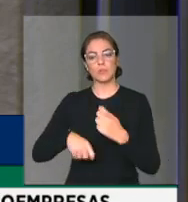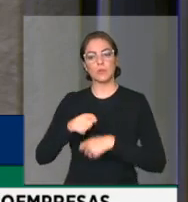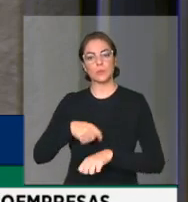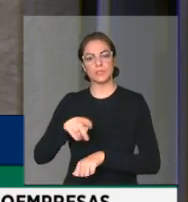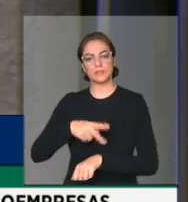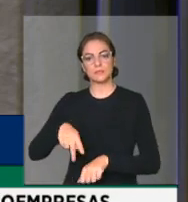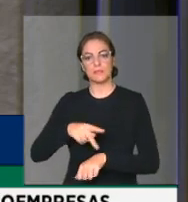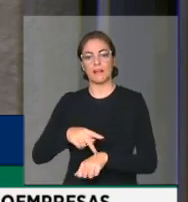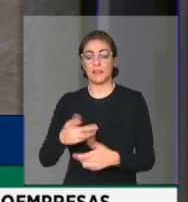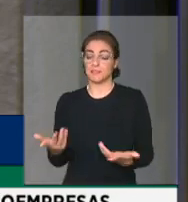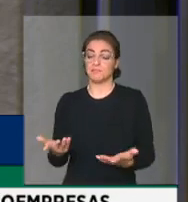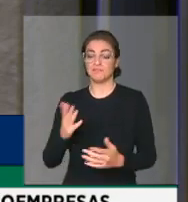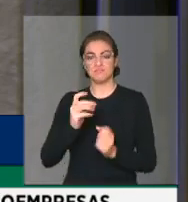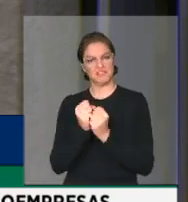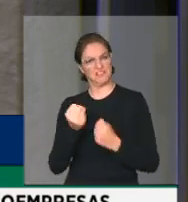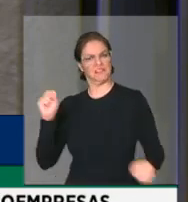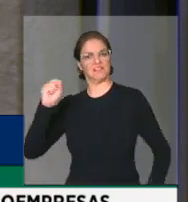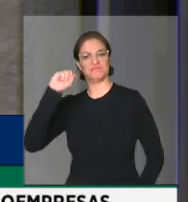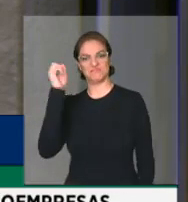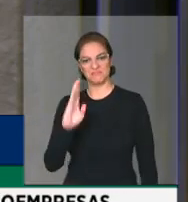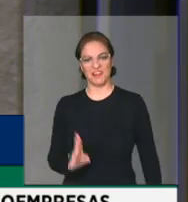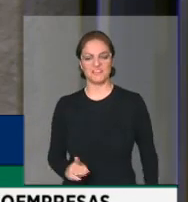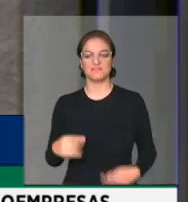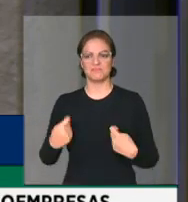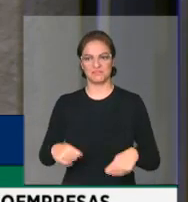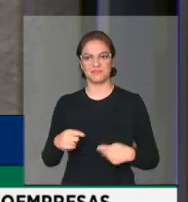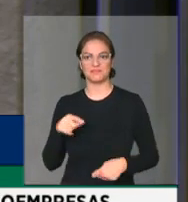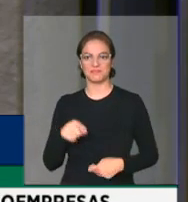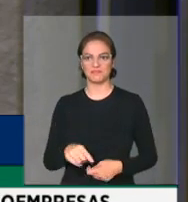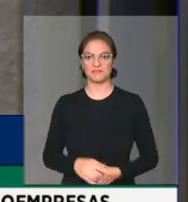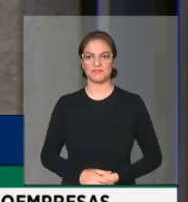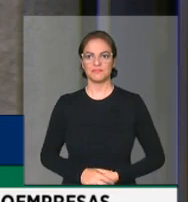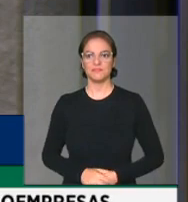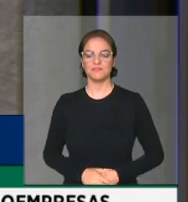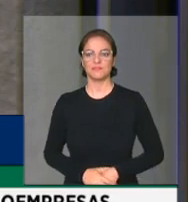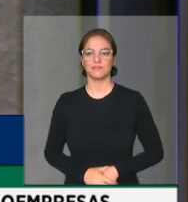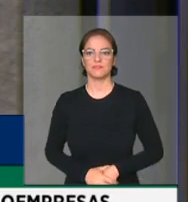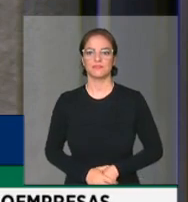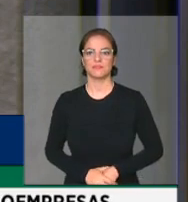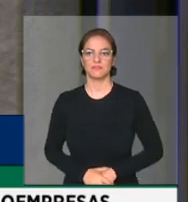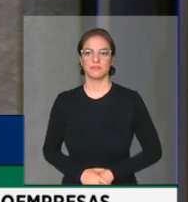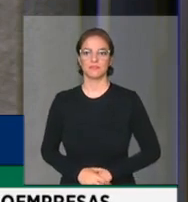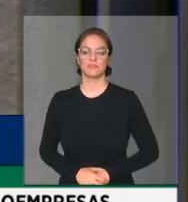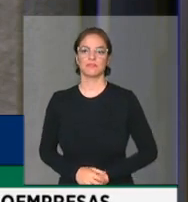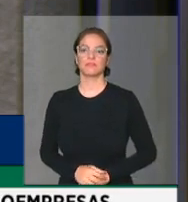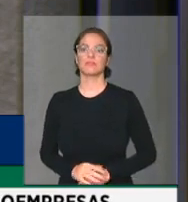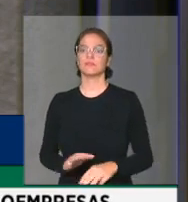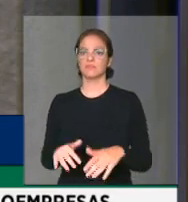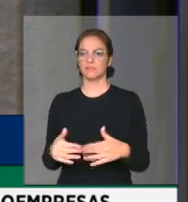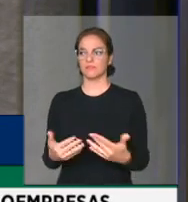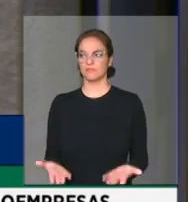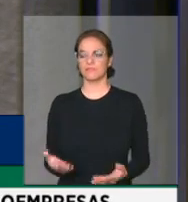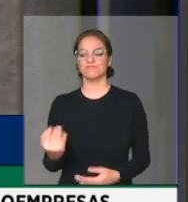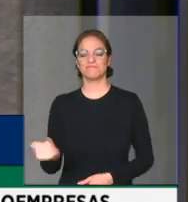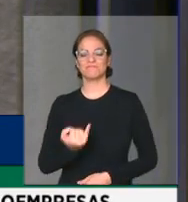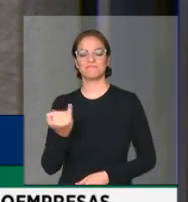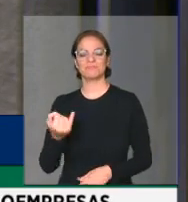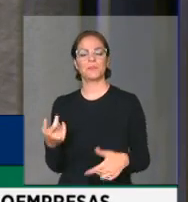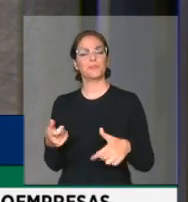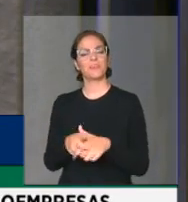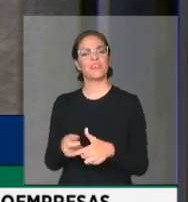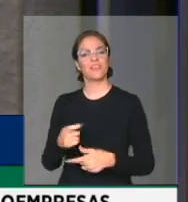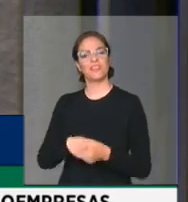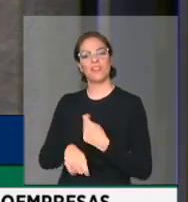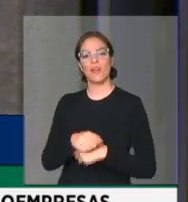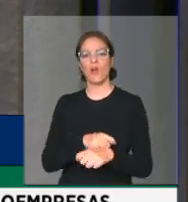de um país de dimensão continental como o Brasil no século XXI. Torna-se evidente, portanto, que os pequenos negócios fazem